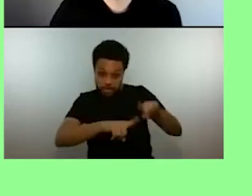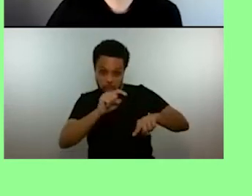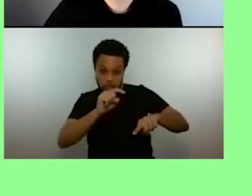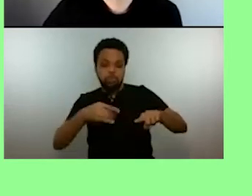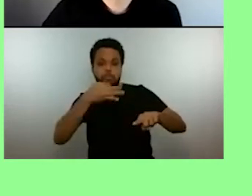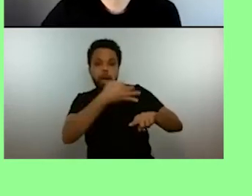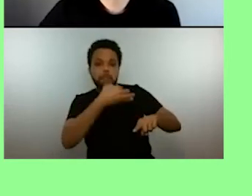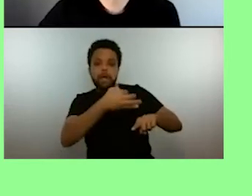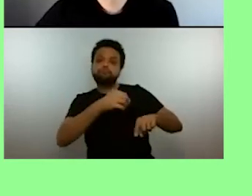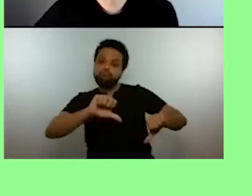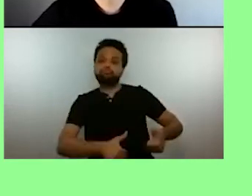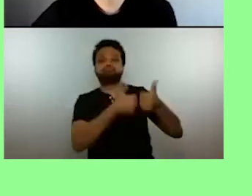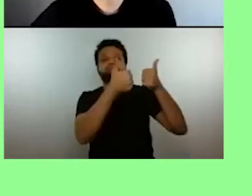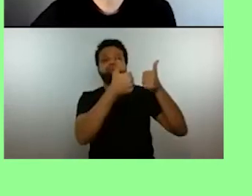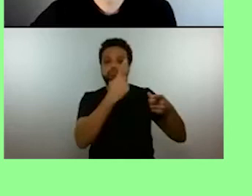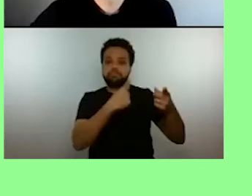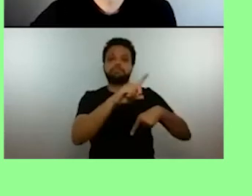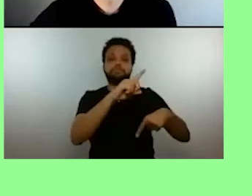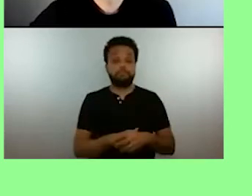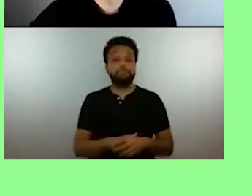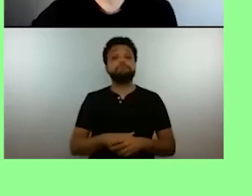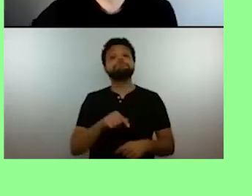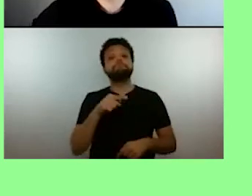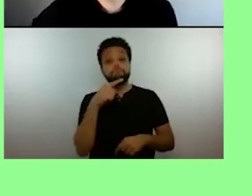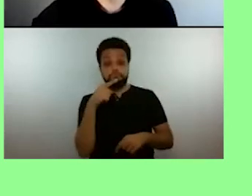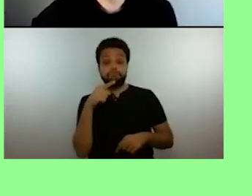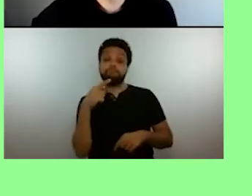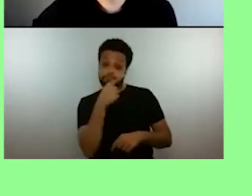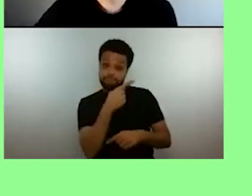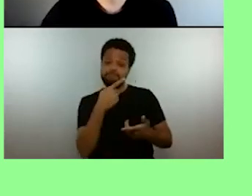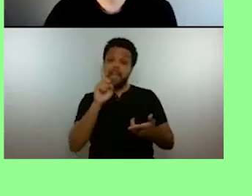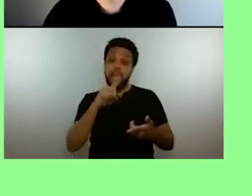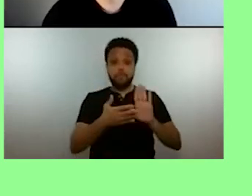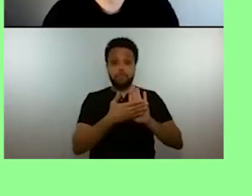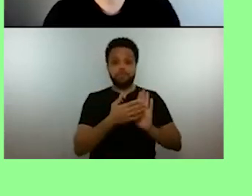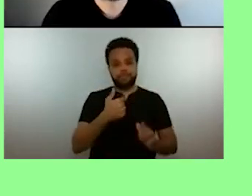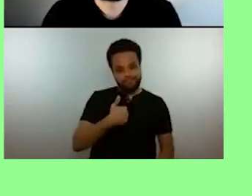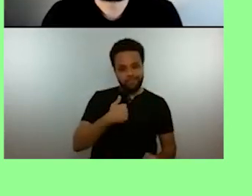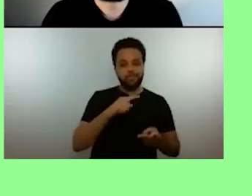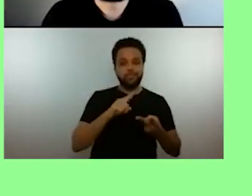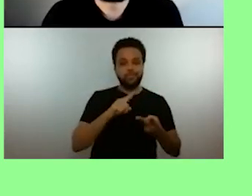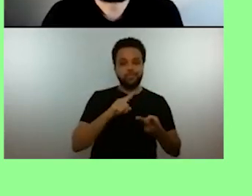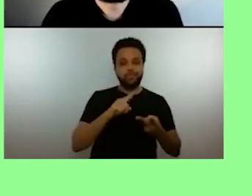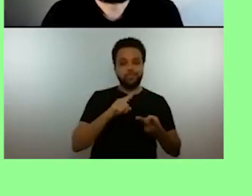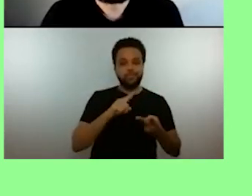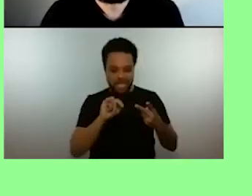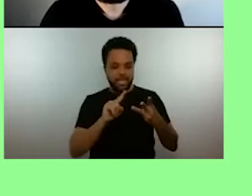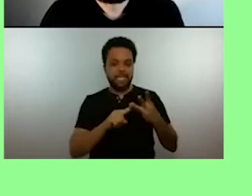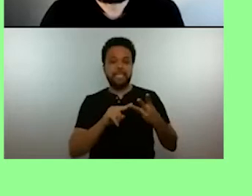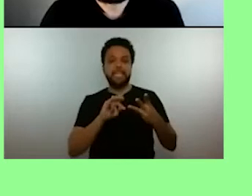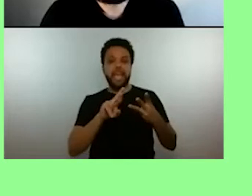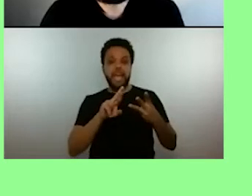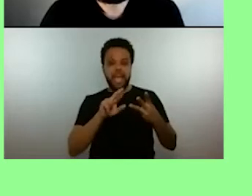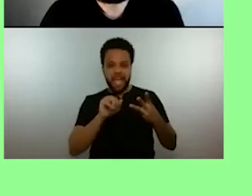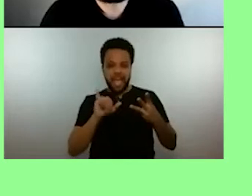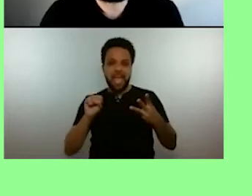Redesign, de mim, da Dani e da Isa. E aí, a gente, dentro da Redesign, nasceu